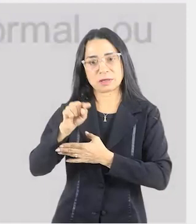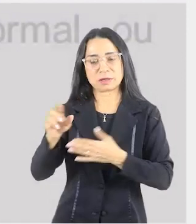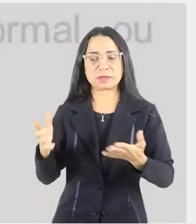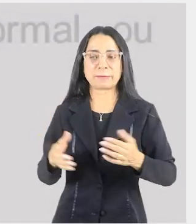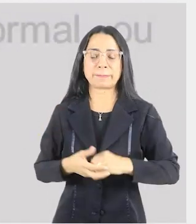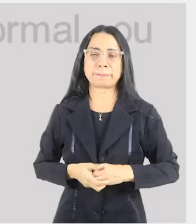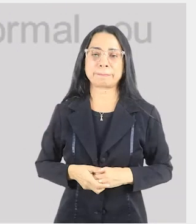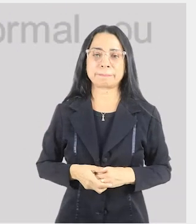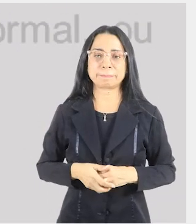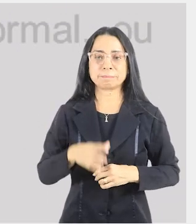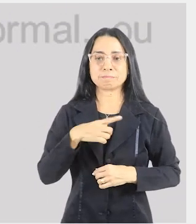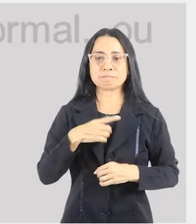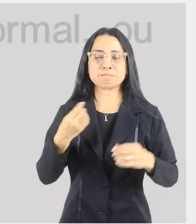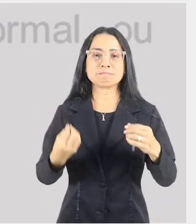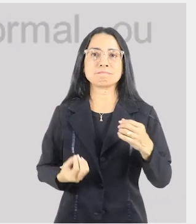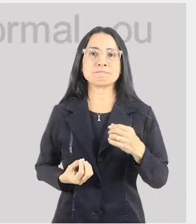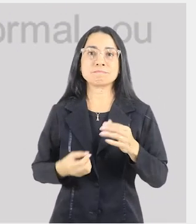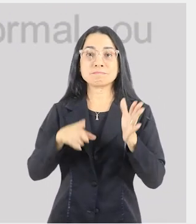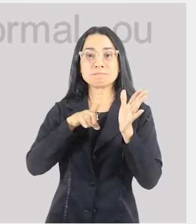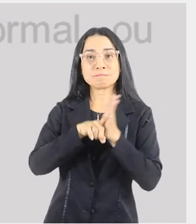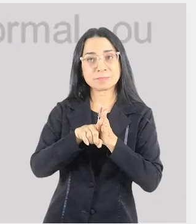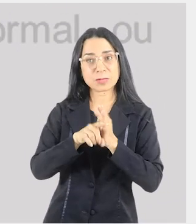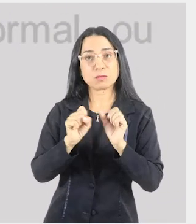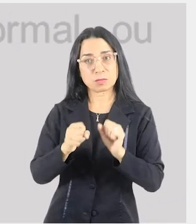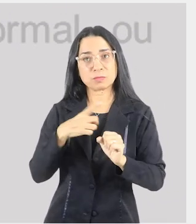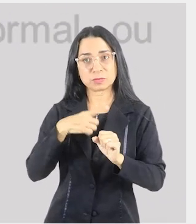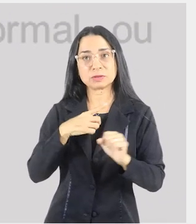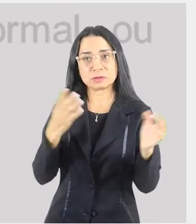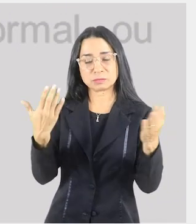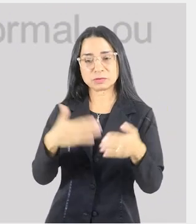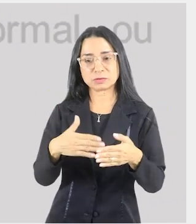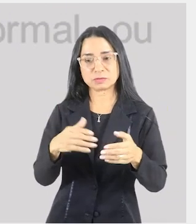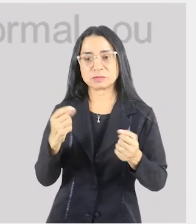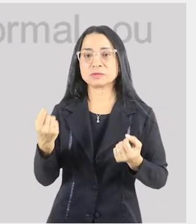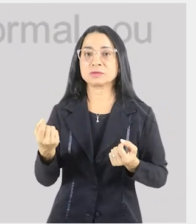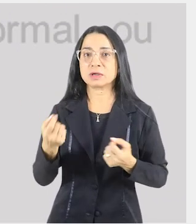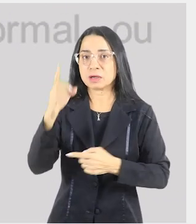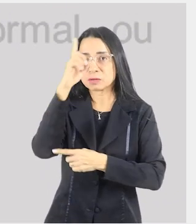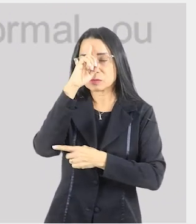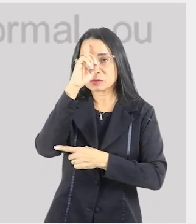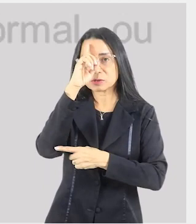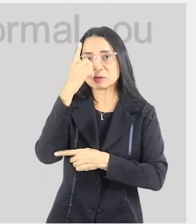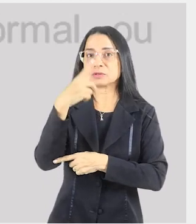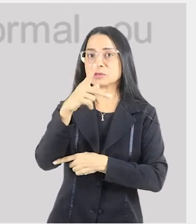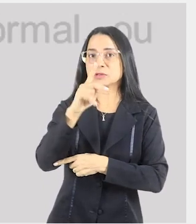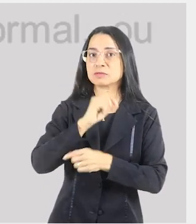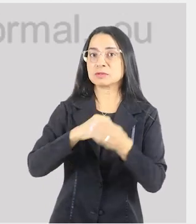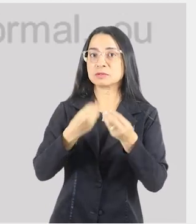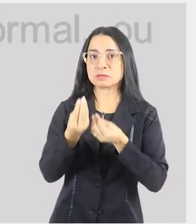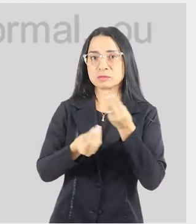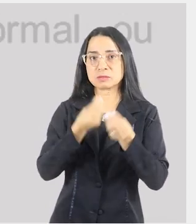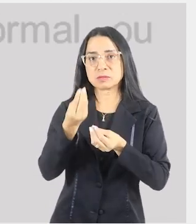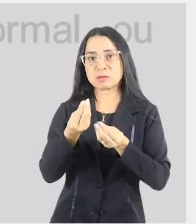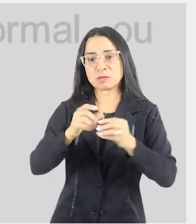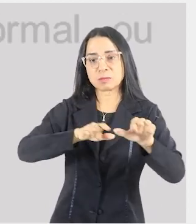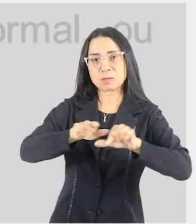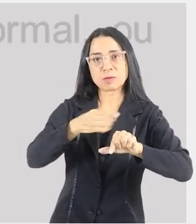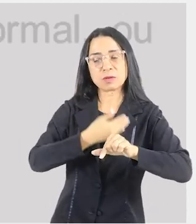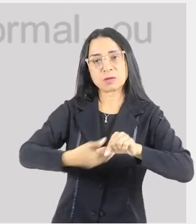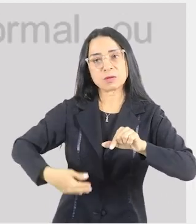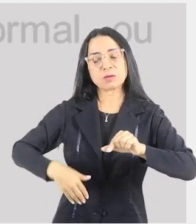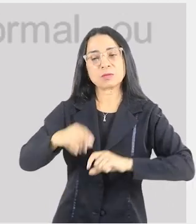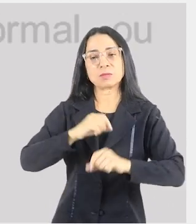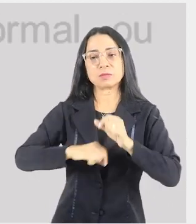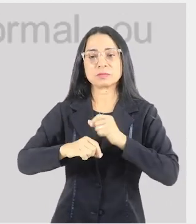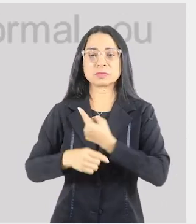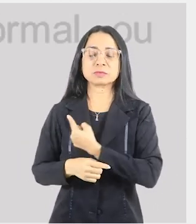E aí surge uma questão que pode vir na prova de vocês, que pode vir no dia a dia de vocês como servidores públicos, que é: